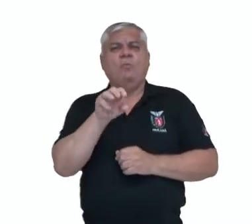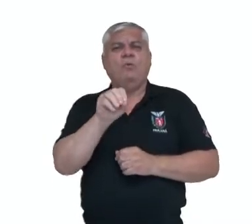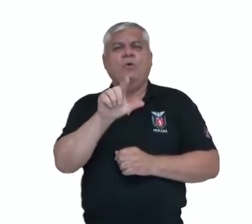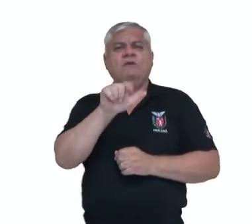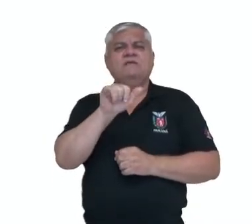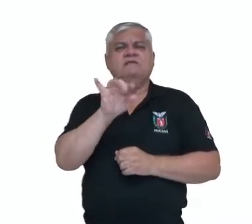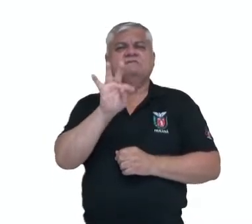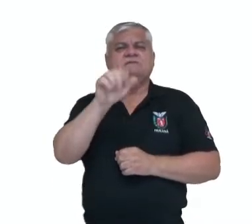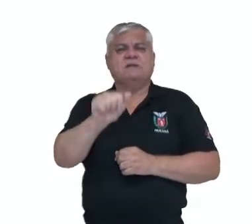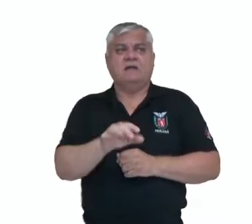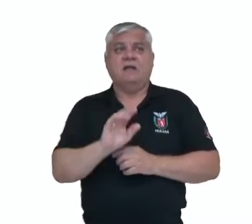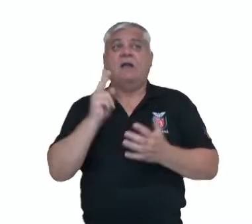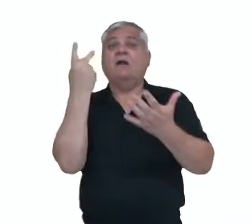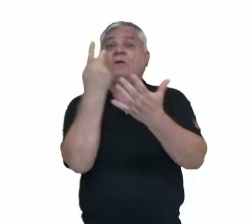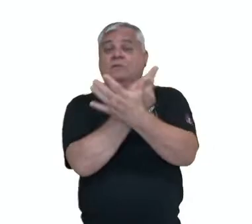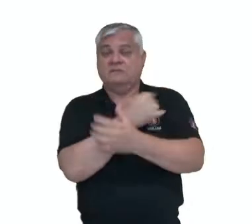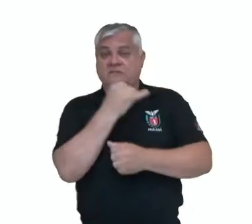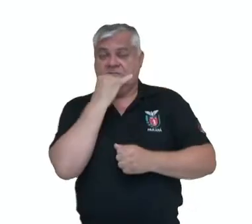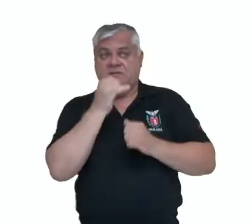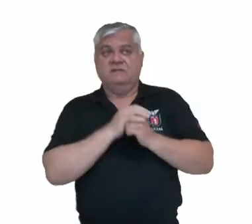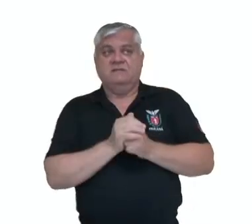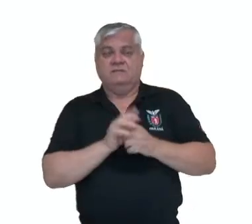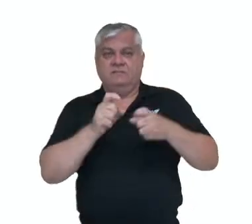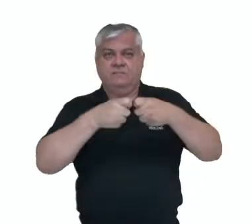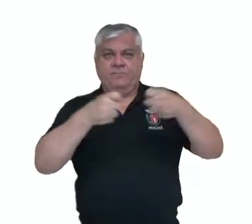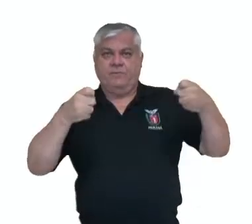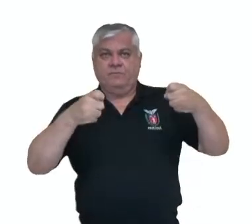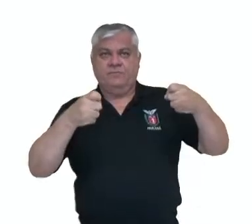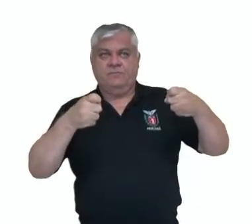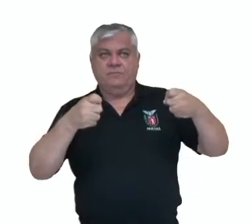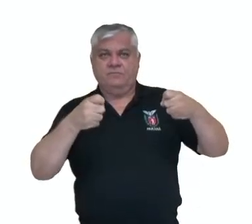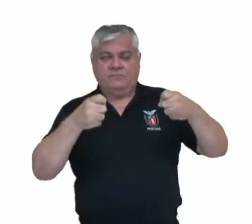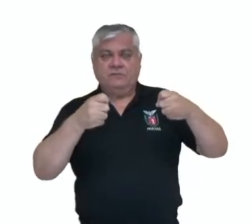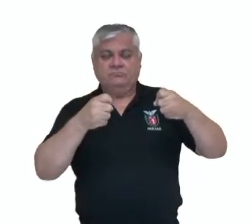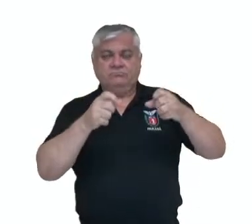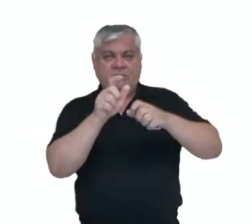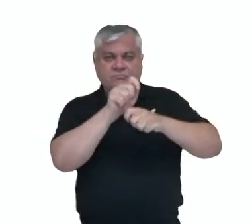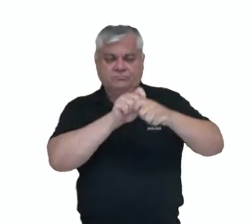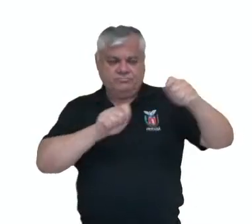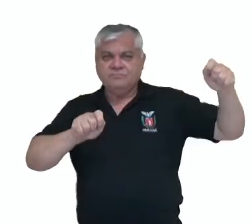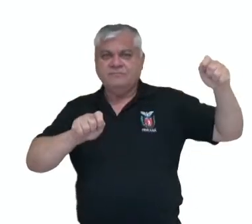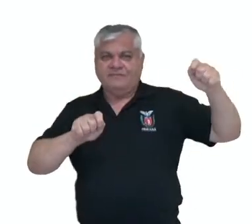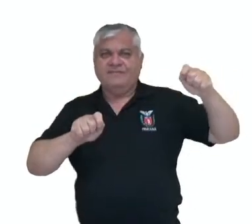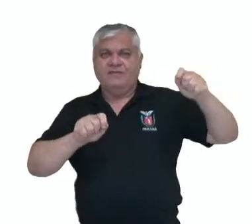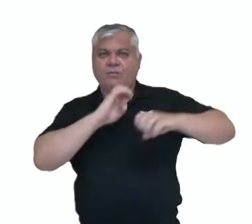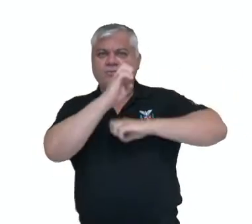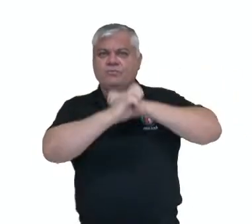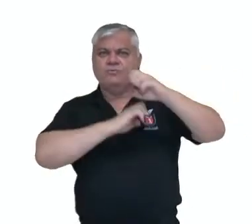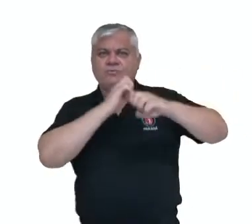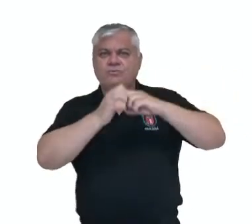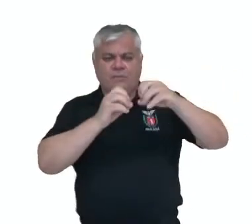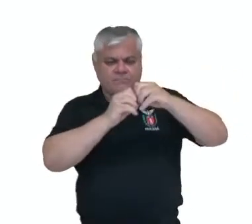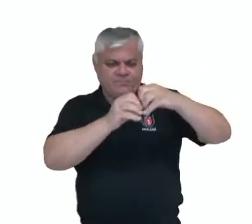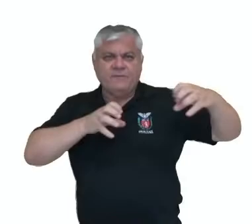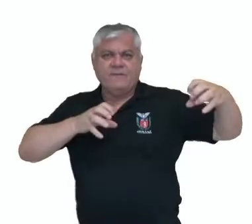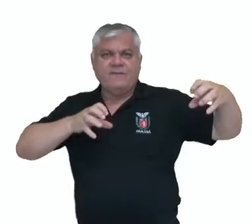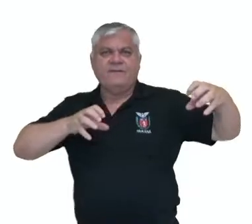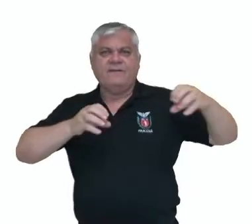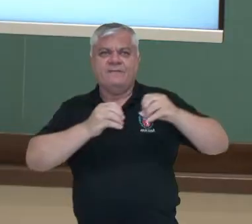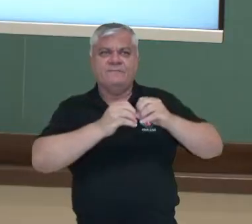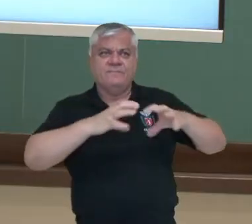seguinte: quando há quebra da ligação química, cada átomo leva o seu elétron. Aqui nós temos um exemplo, tá?